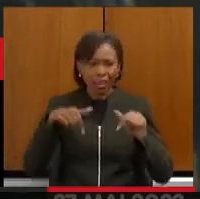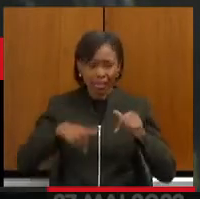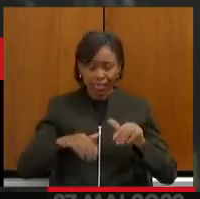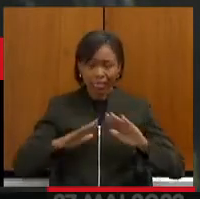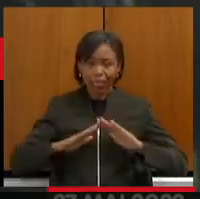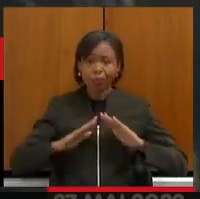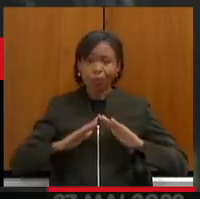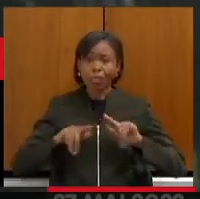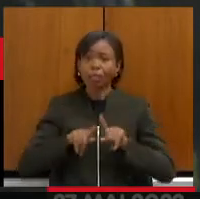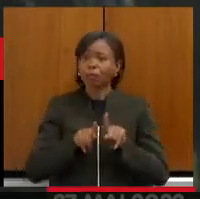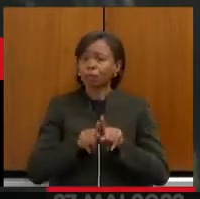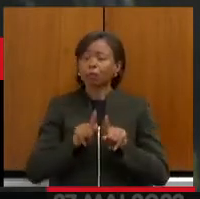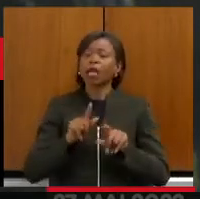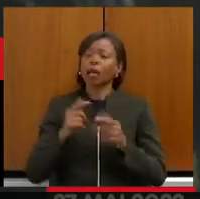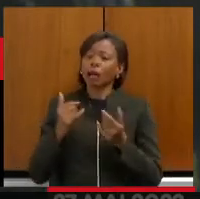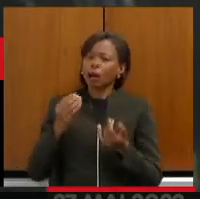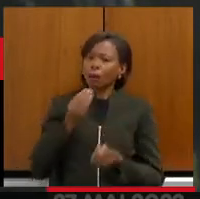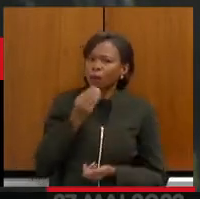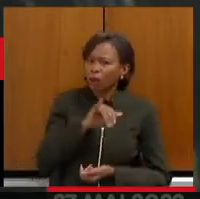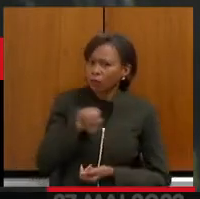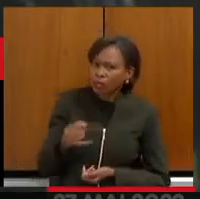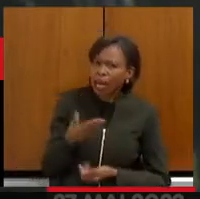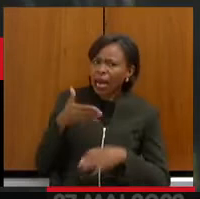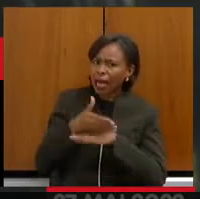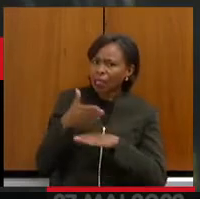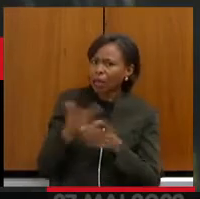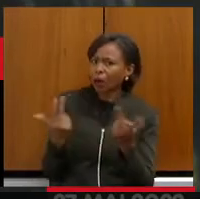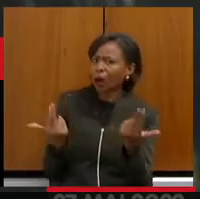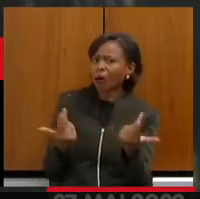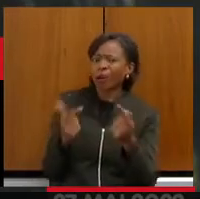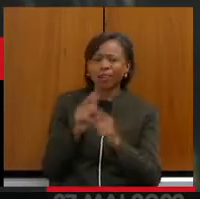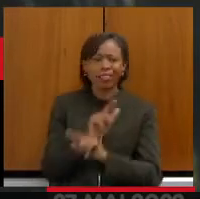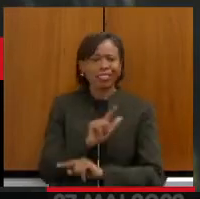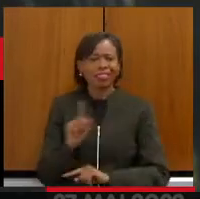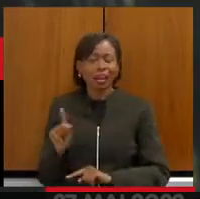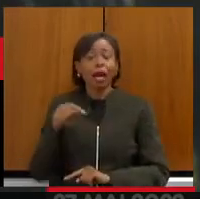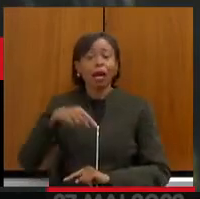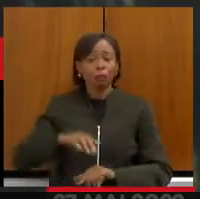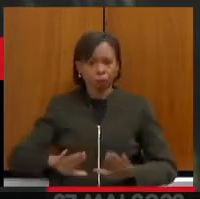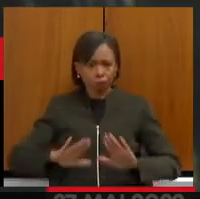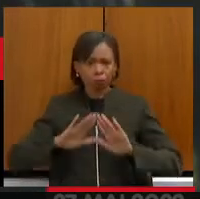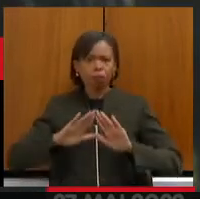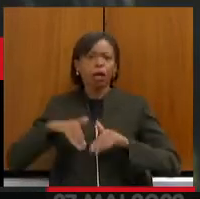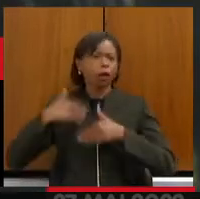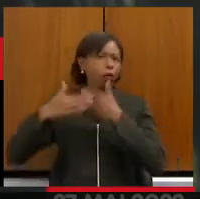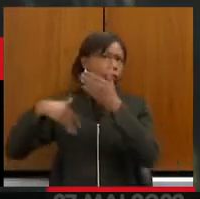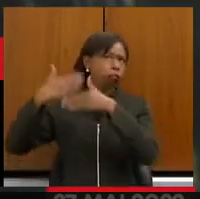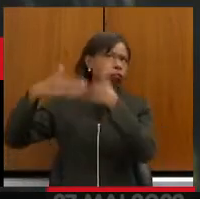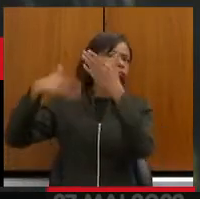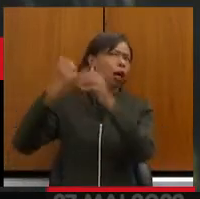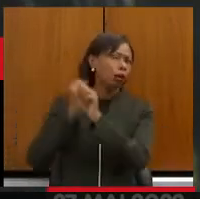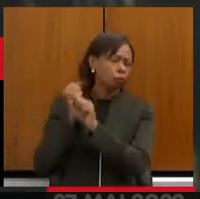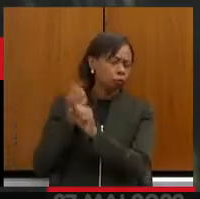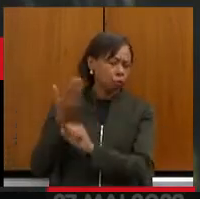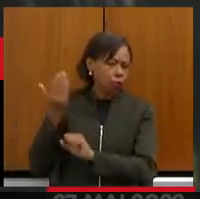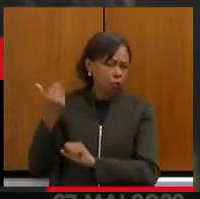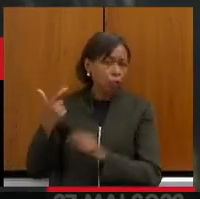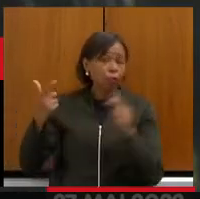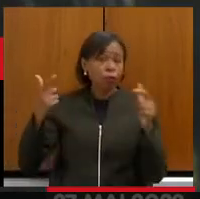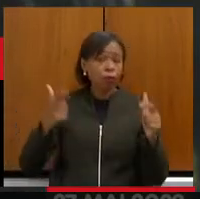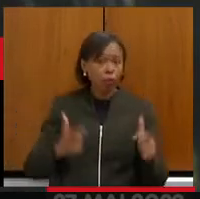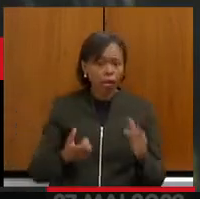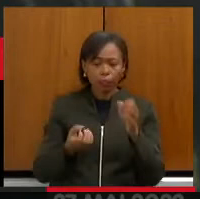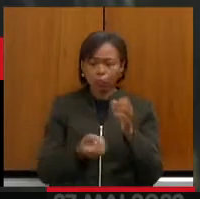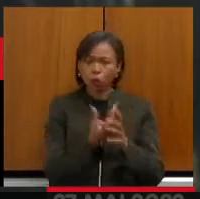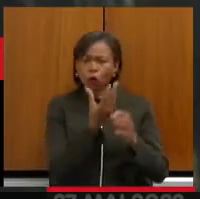oportunidades e acesso iguais Assembleia Legislativa de Minas avançou muito nos últimos anos com espaços e criação de